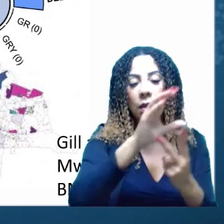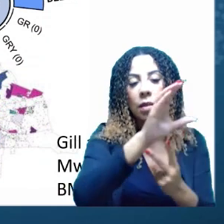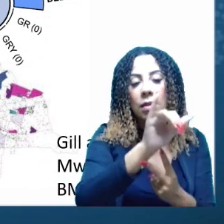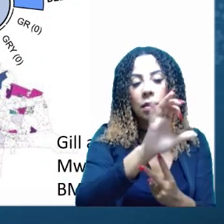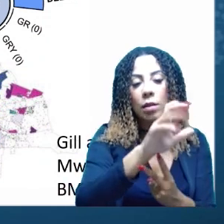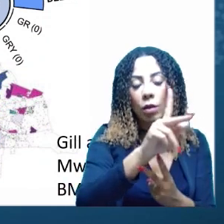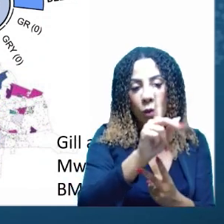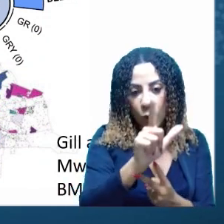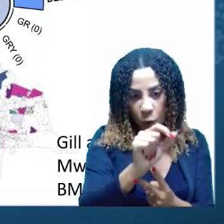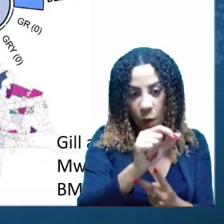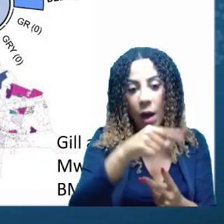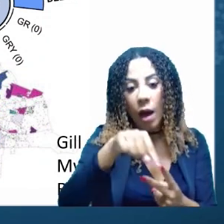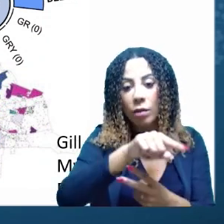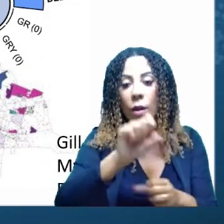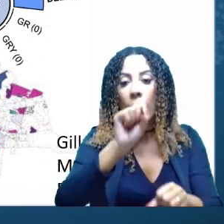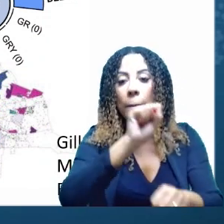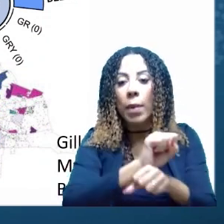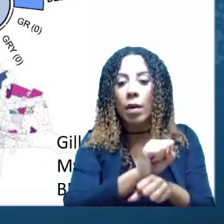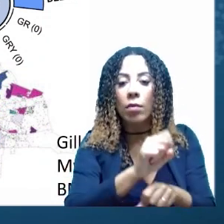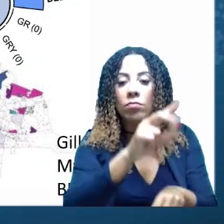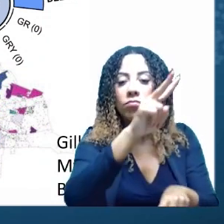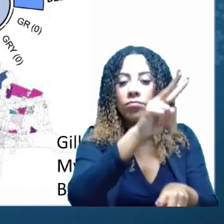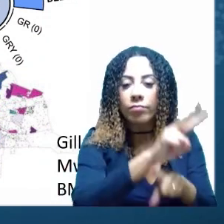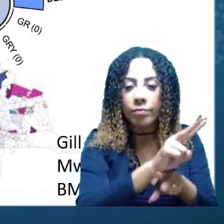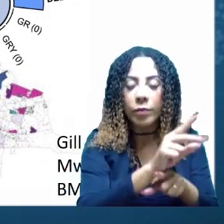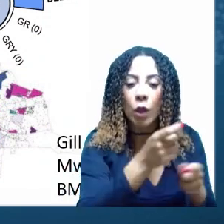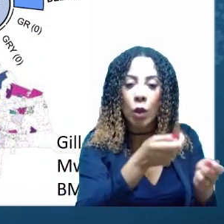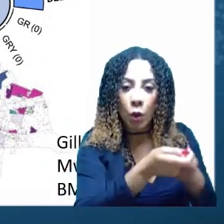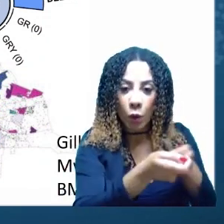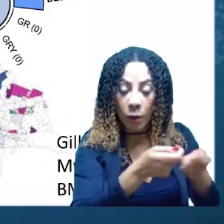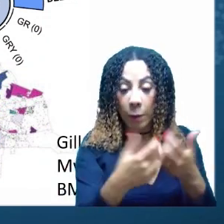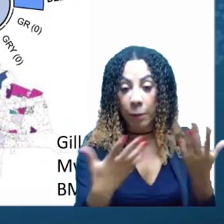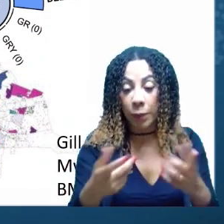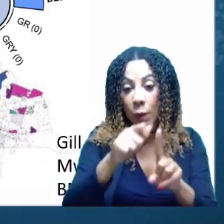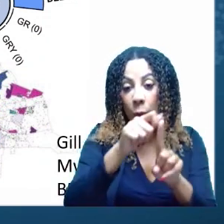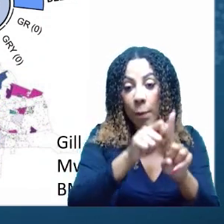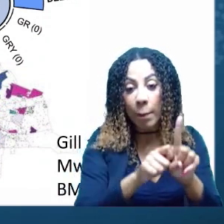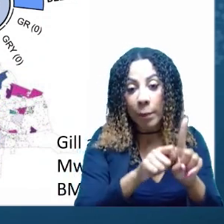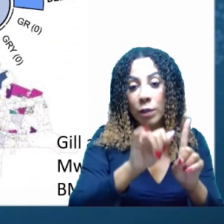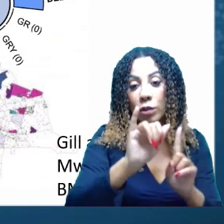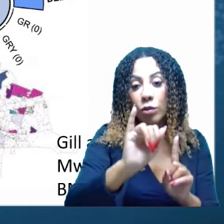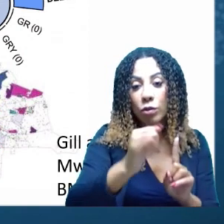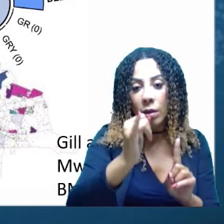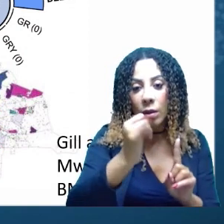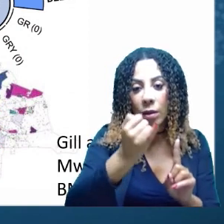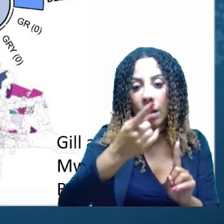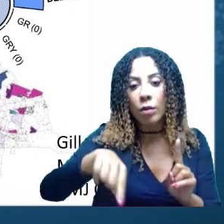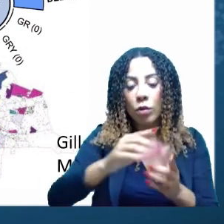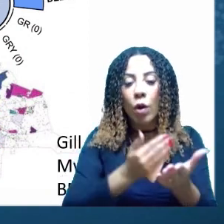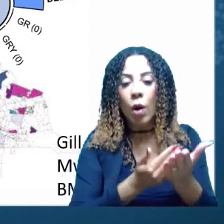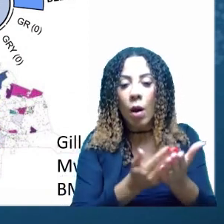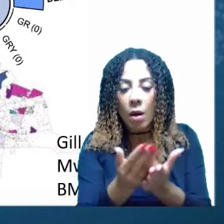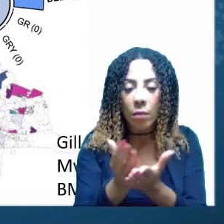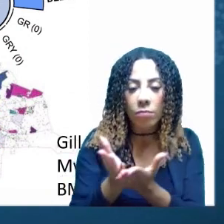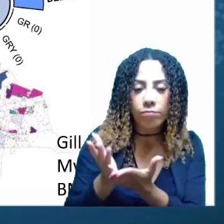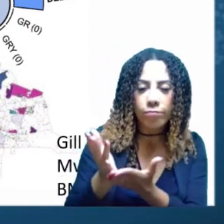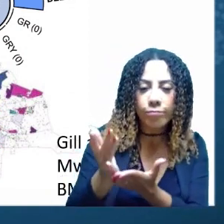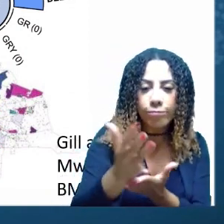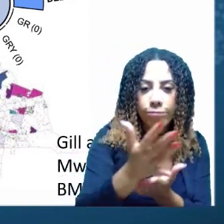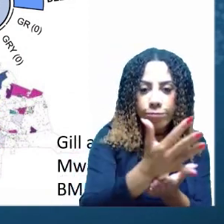gente parou de monitorar. Então, em janeiro, a gente começou a pegar o início dos dados que estava começando